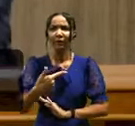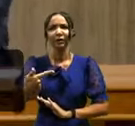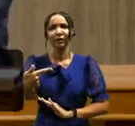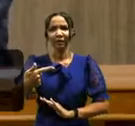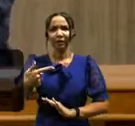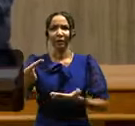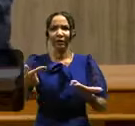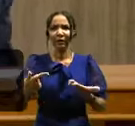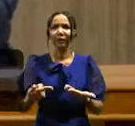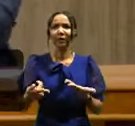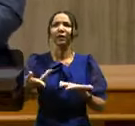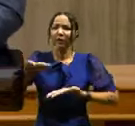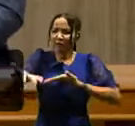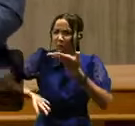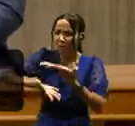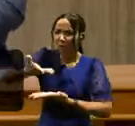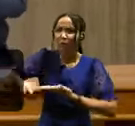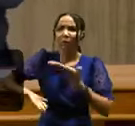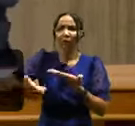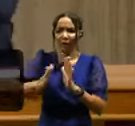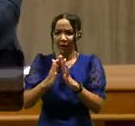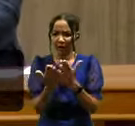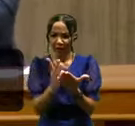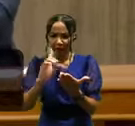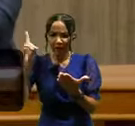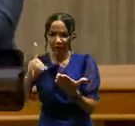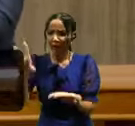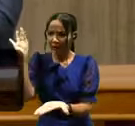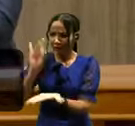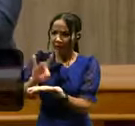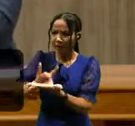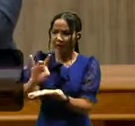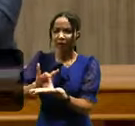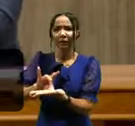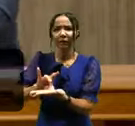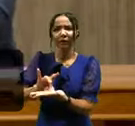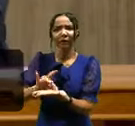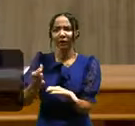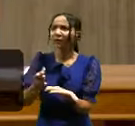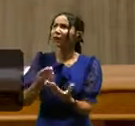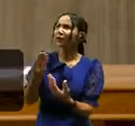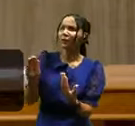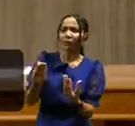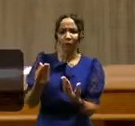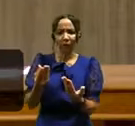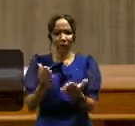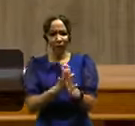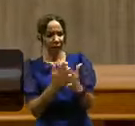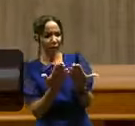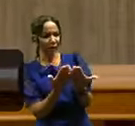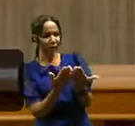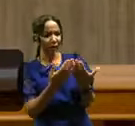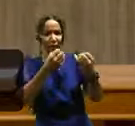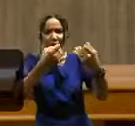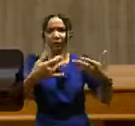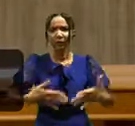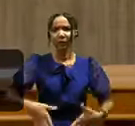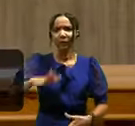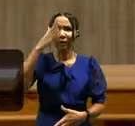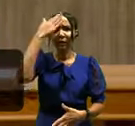verdade a tua palavra é a verdade é não é ela que está em provérbio